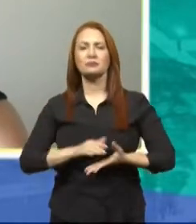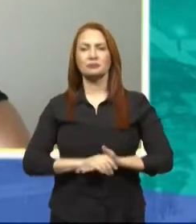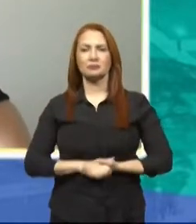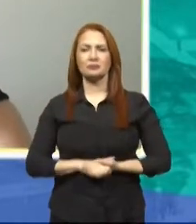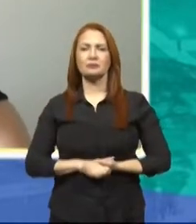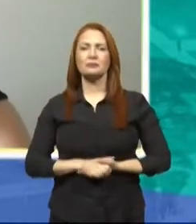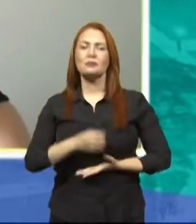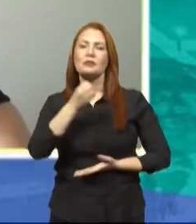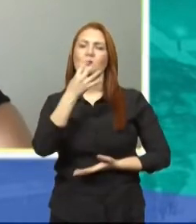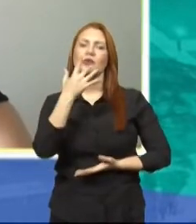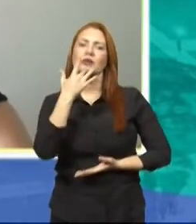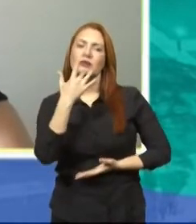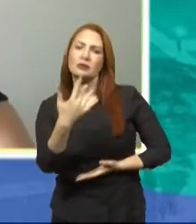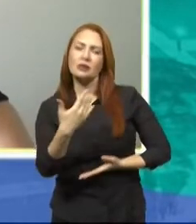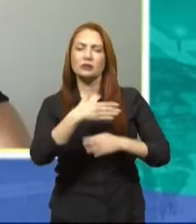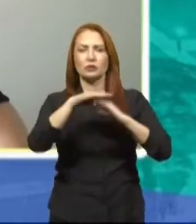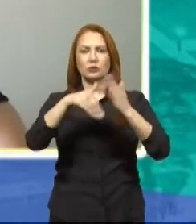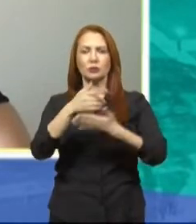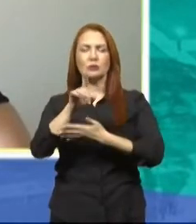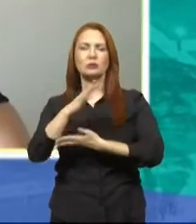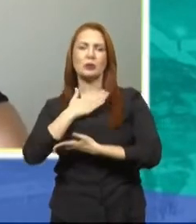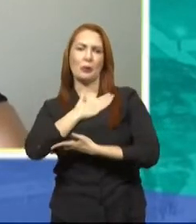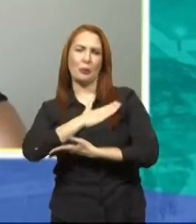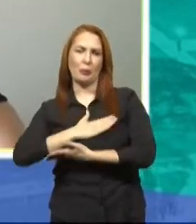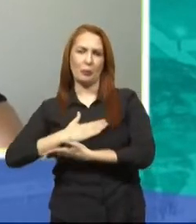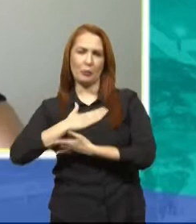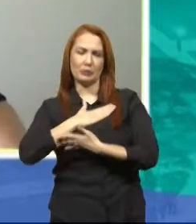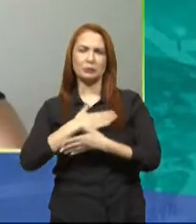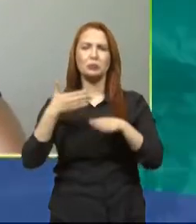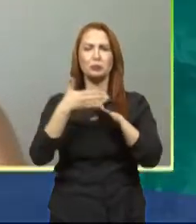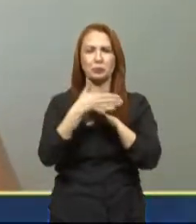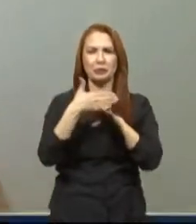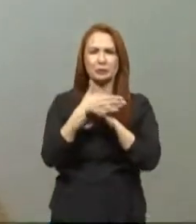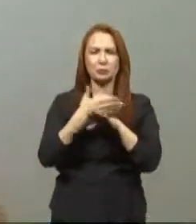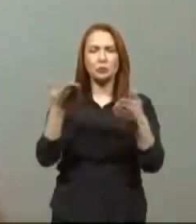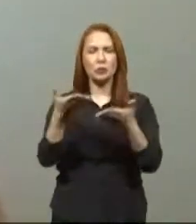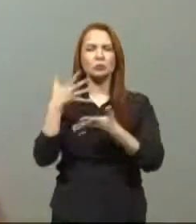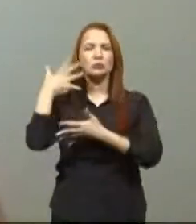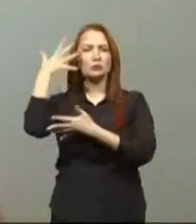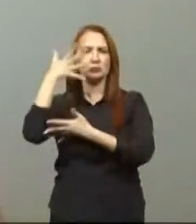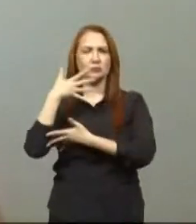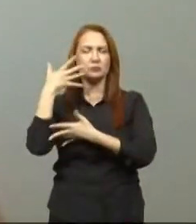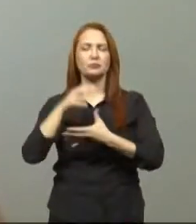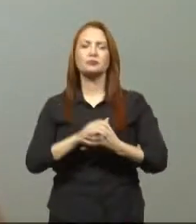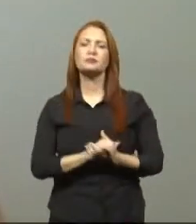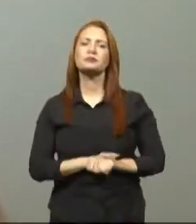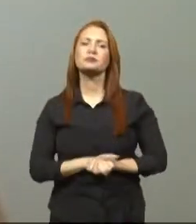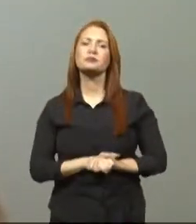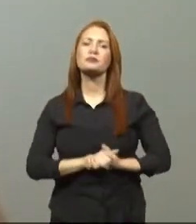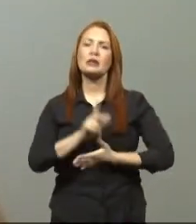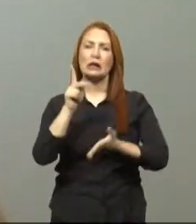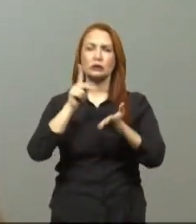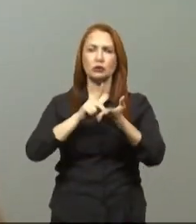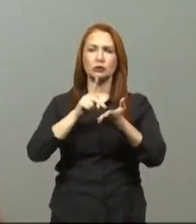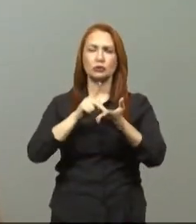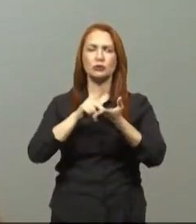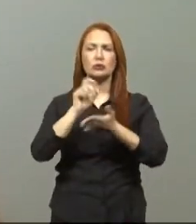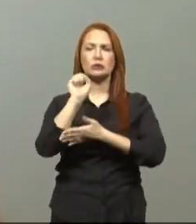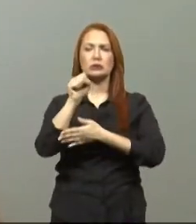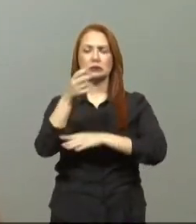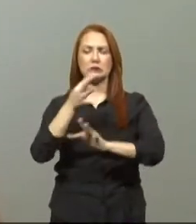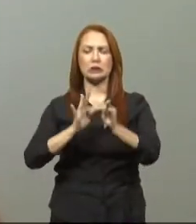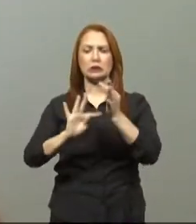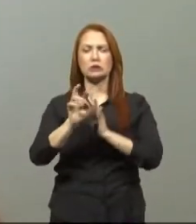Boa tarde a todos. É um prazer estar aqui nesse painel. Realmente, a tecnologia